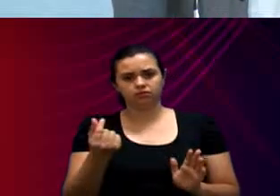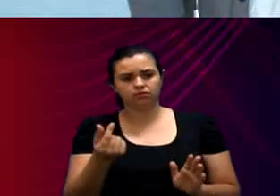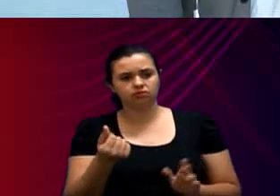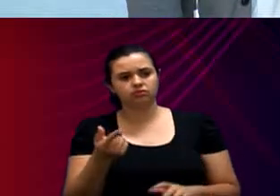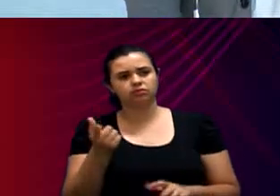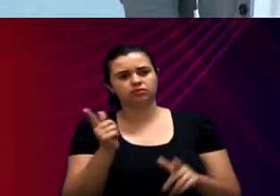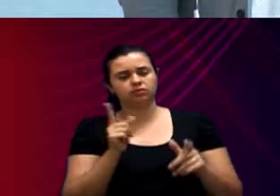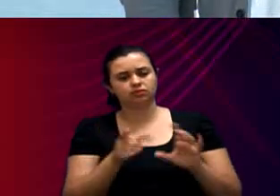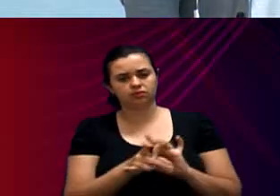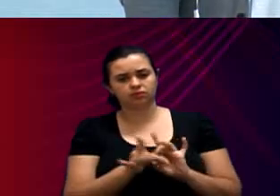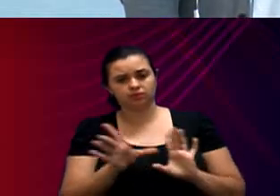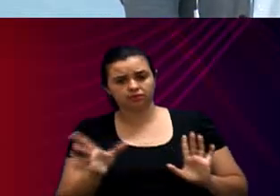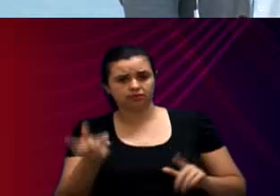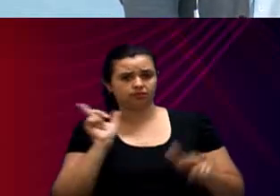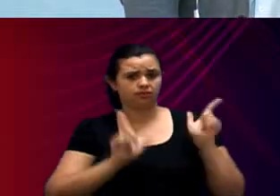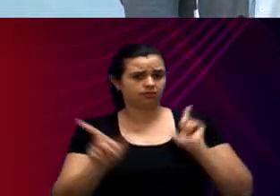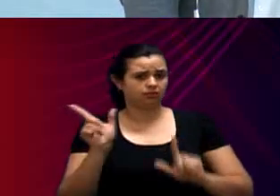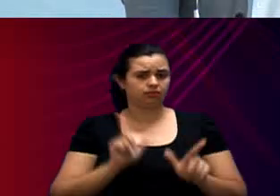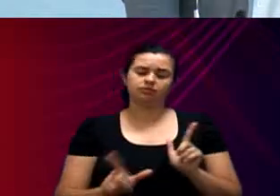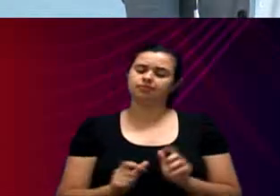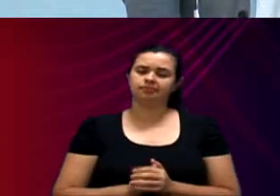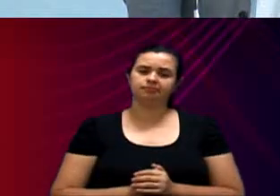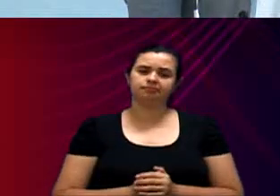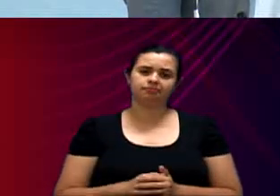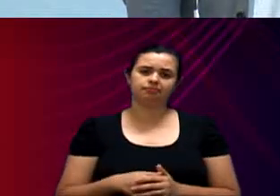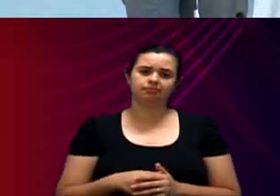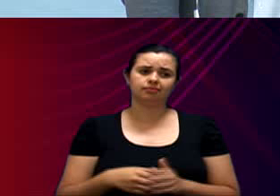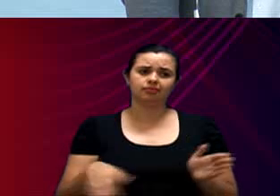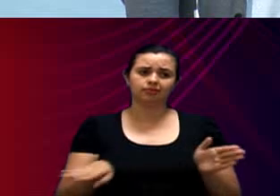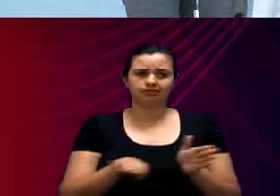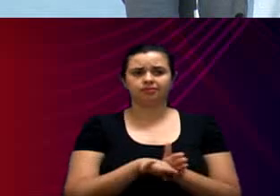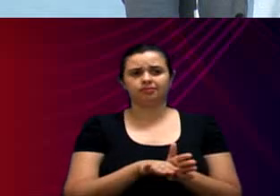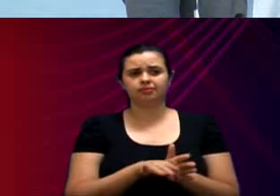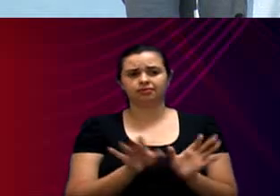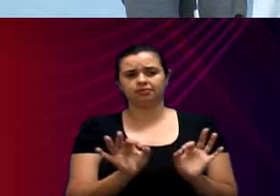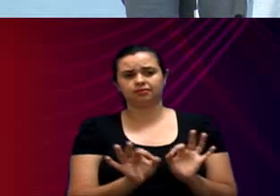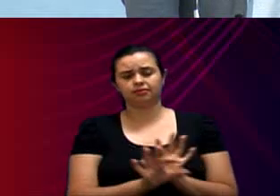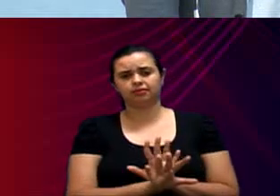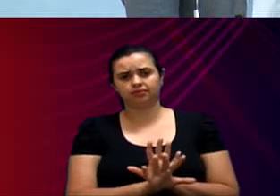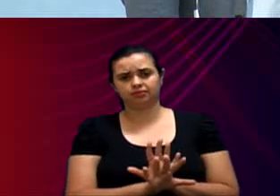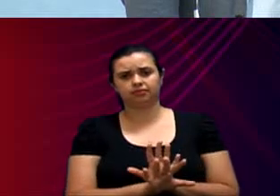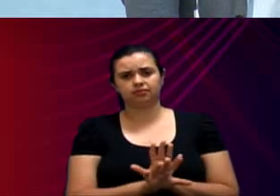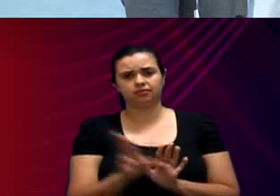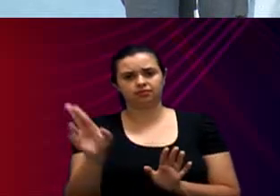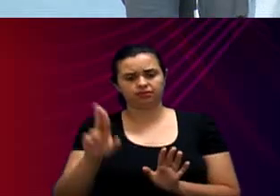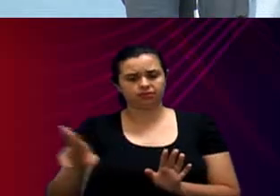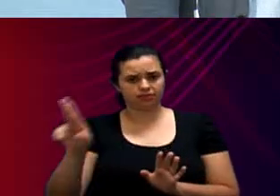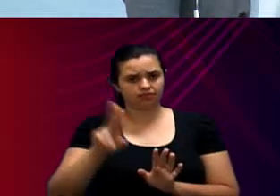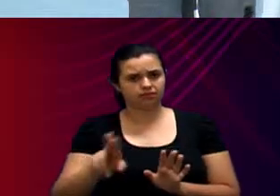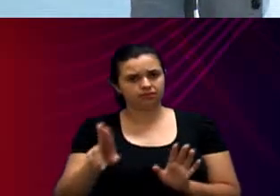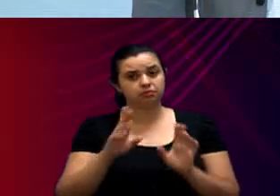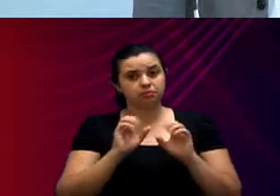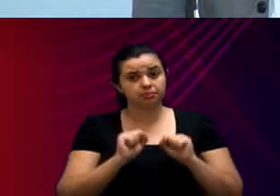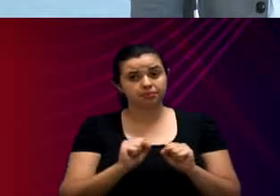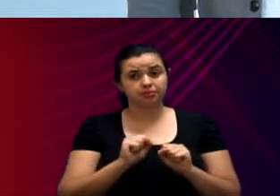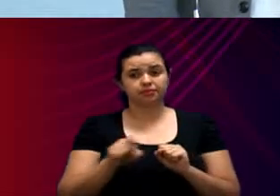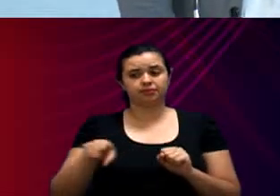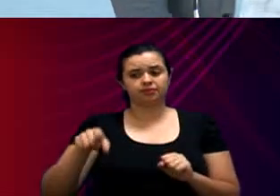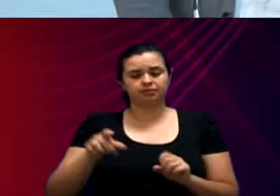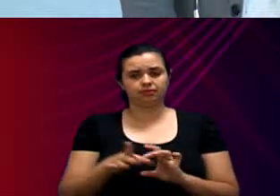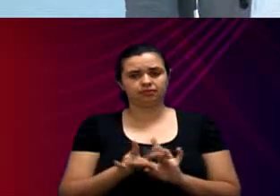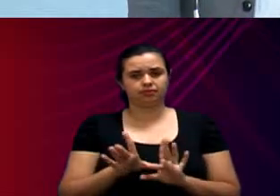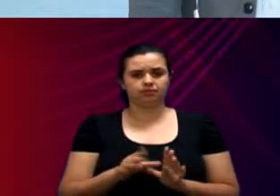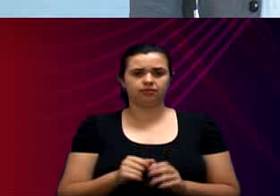só essa, né, intermediação que é importante, até ter uma definição de qual área que eles vão utilizar. Tá. Né? Mas que isso não